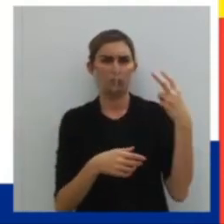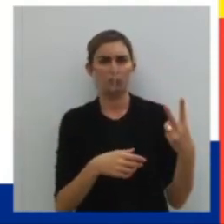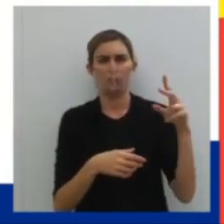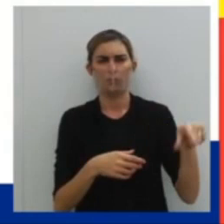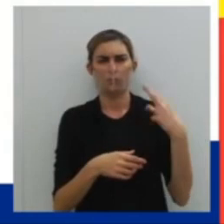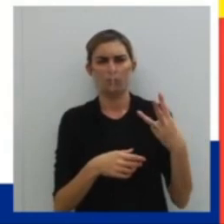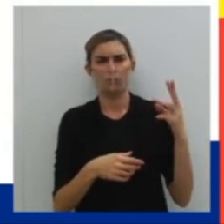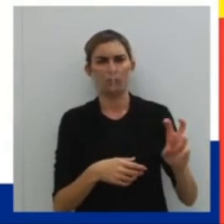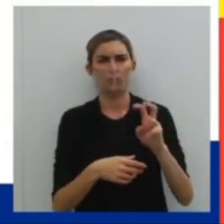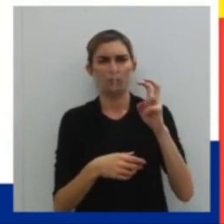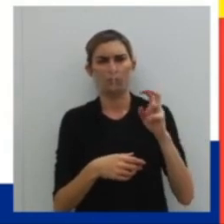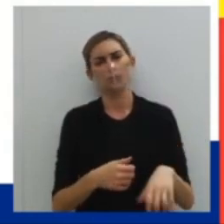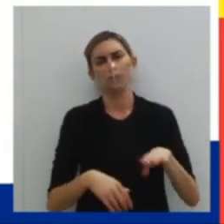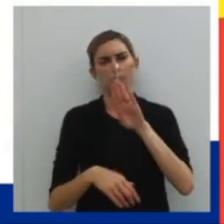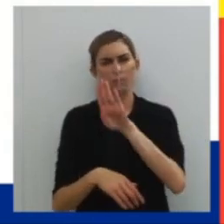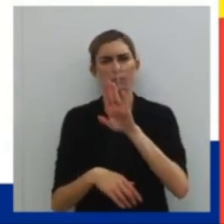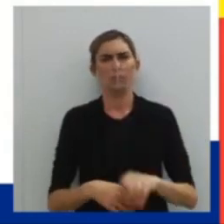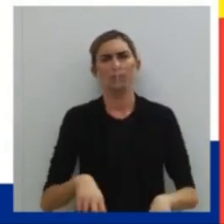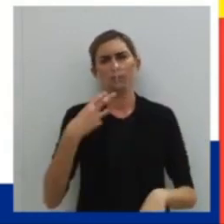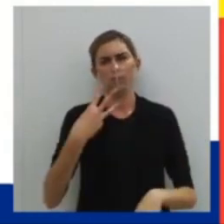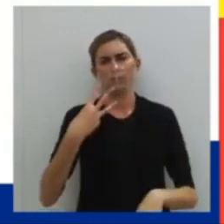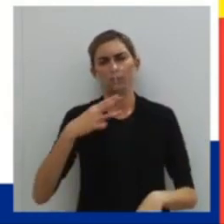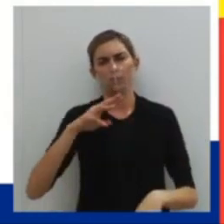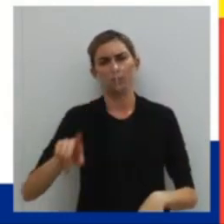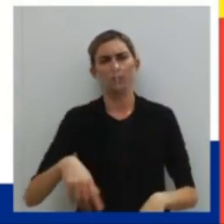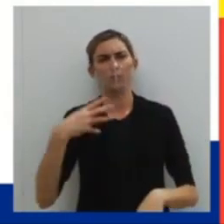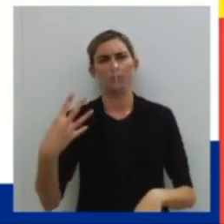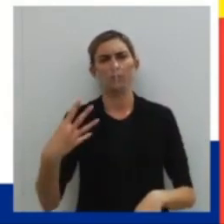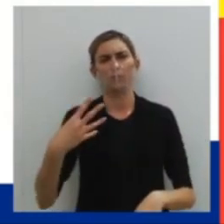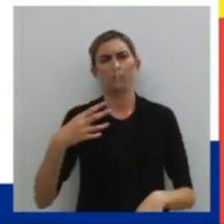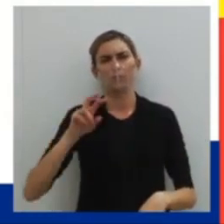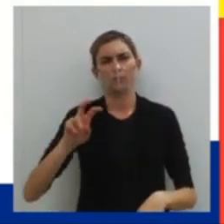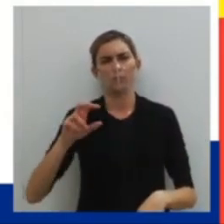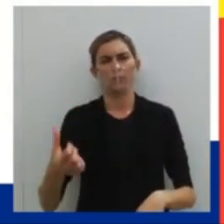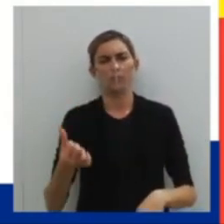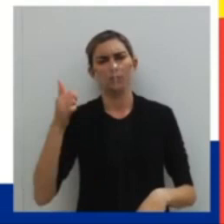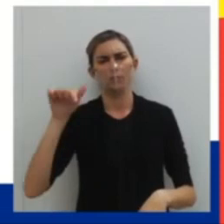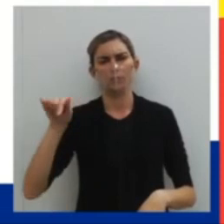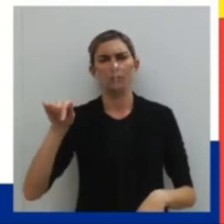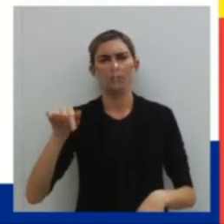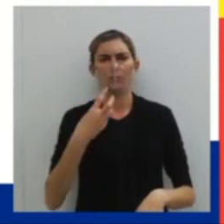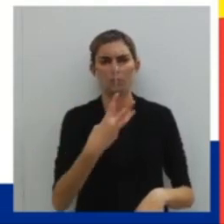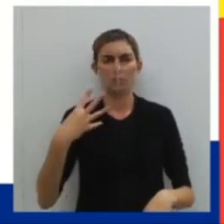elementos 2, 3 e 5. E o conjunto B formado pelos elementos 3, 5, 6,